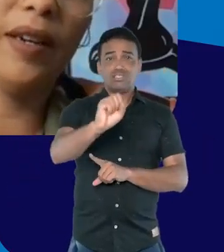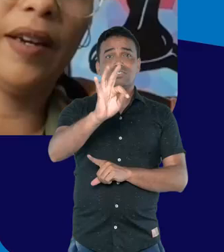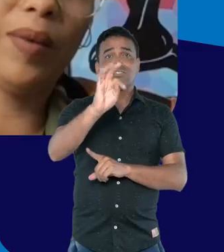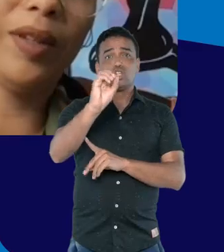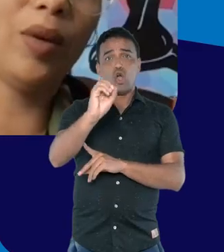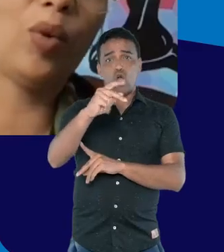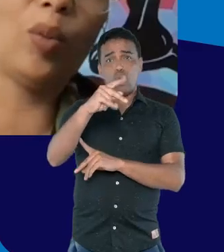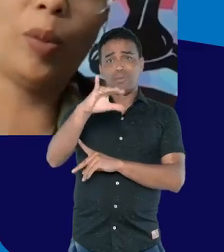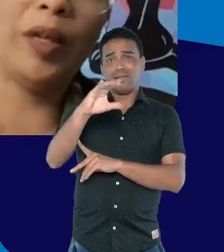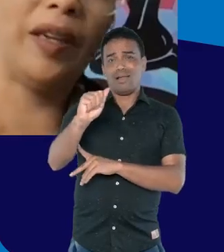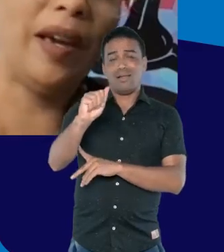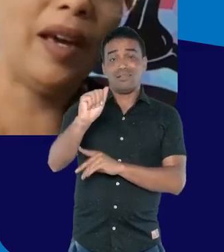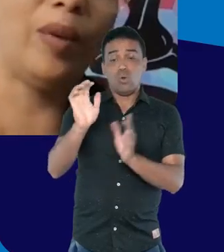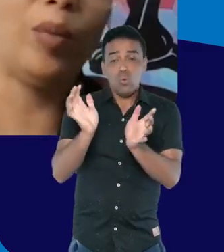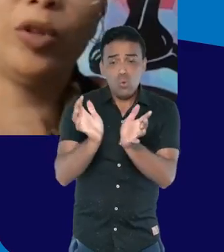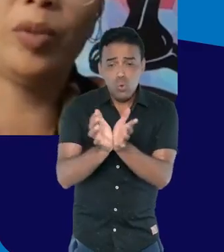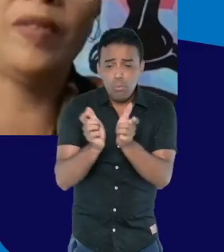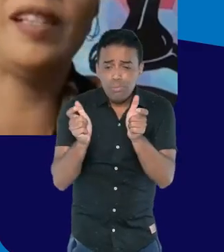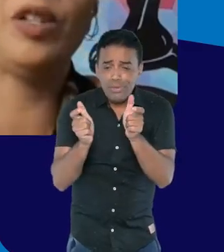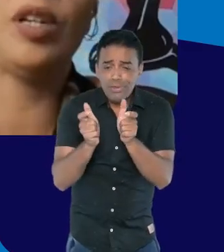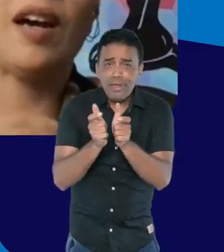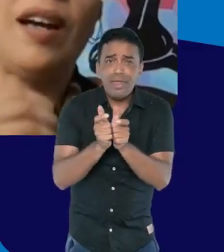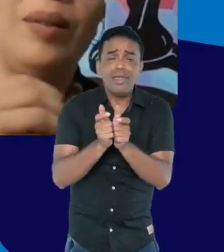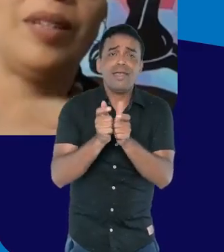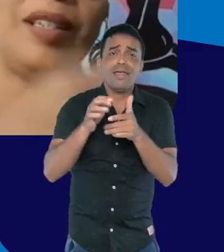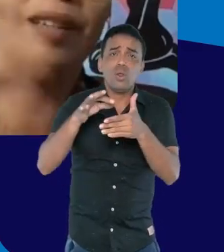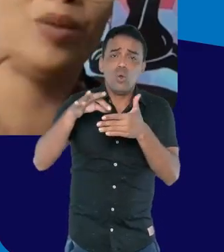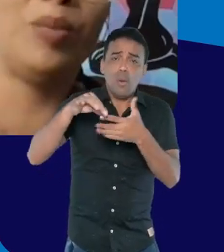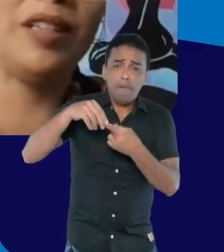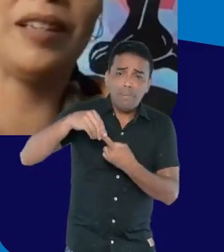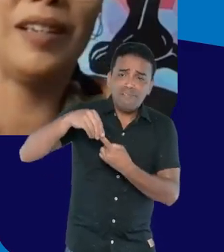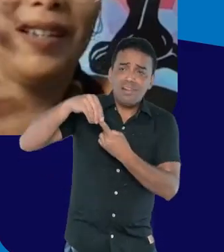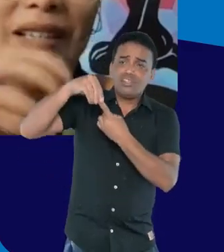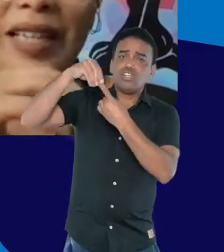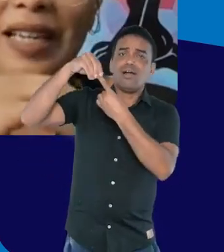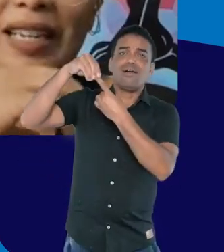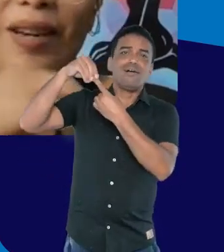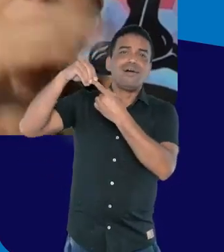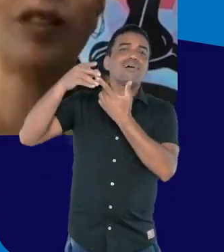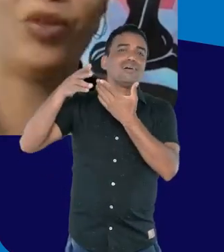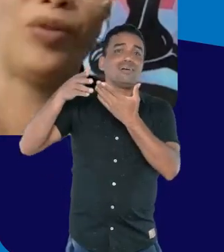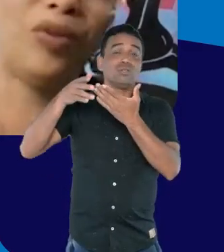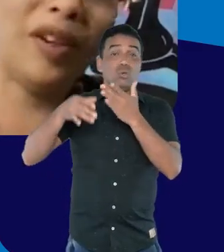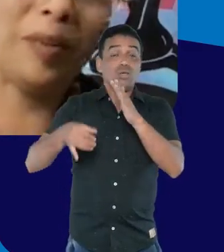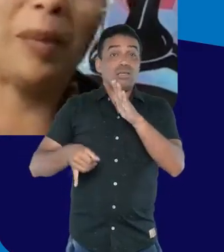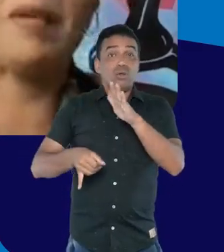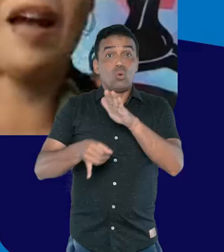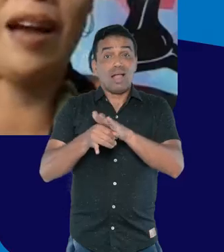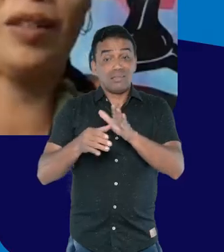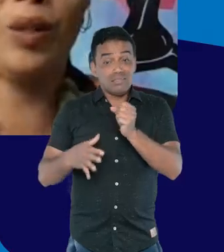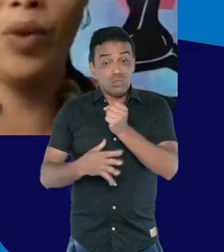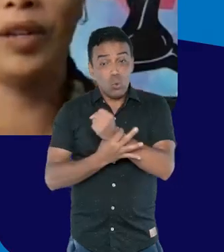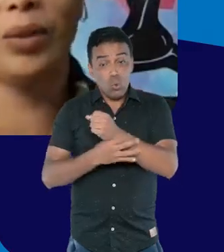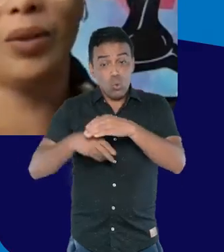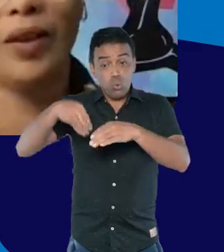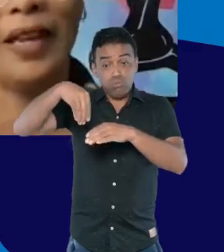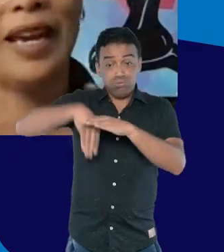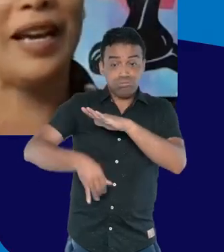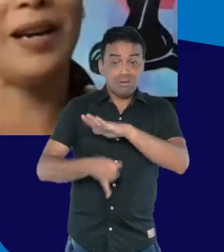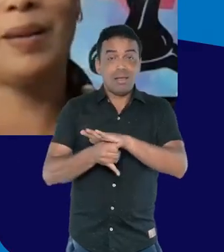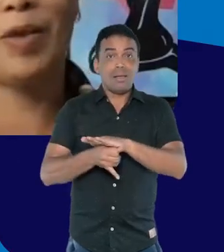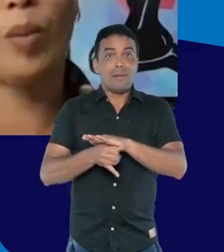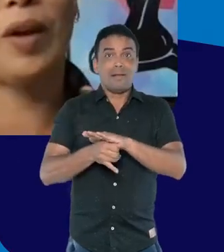de que eu vou ter um grupo pequeno, muito privilegiado, criando bunkers e rotas de fuga para Marte,